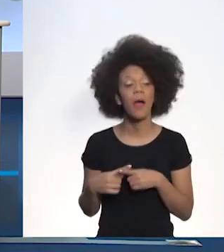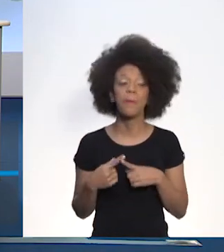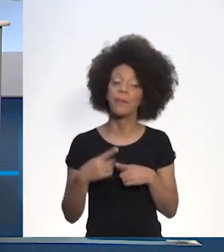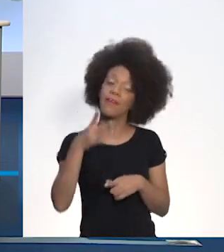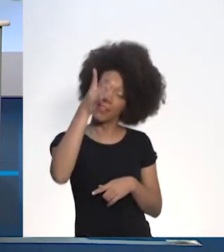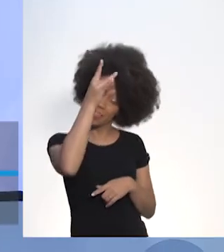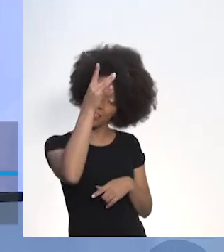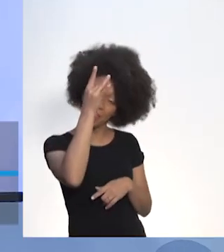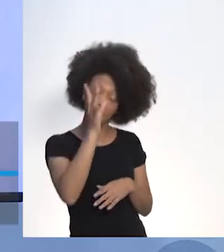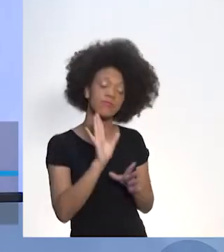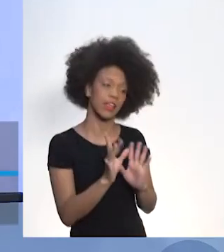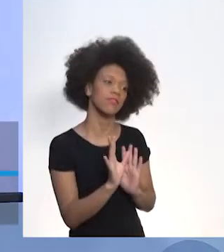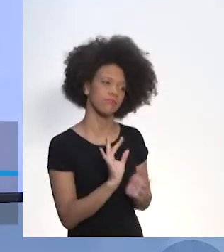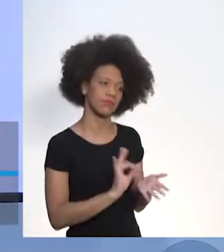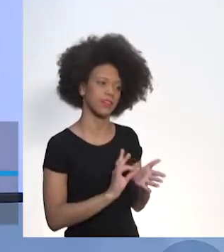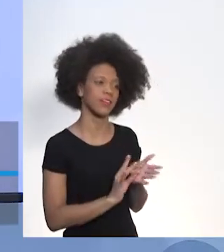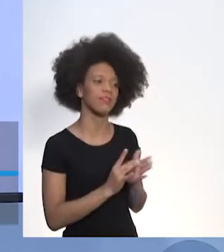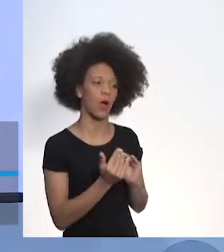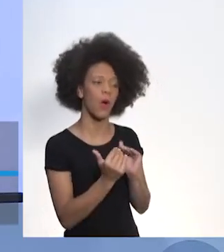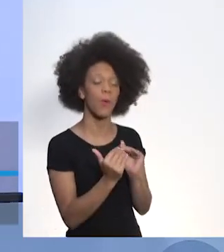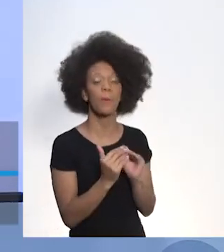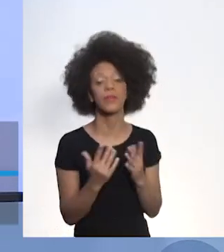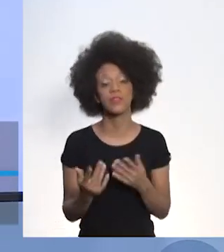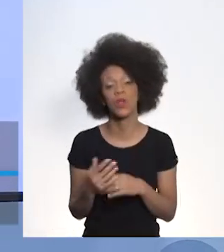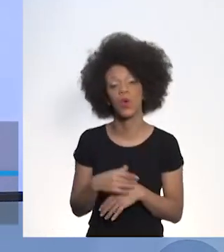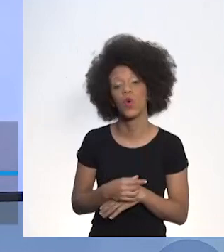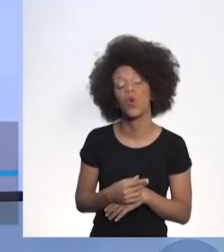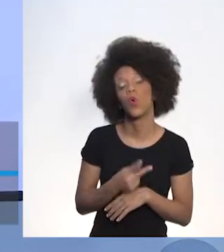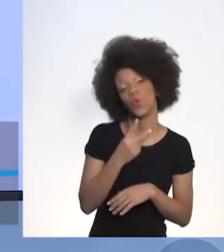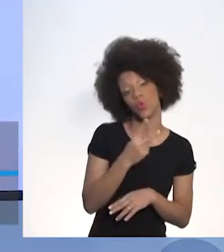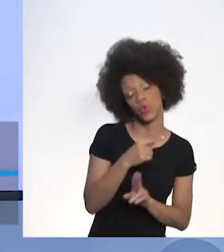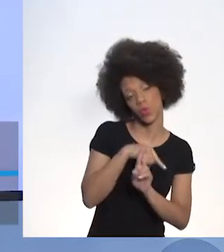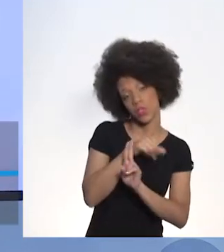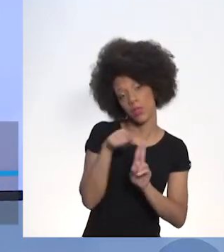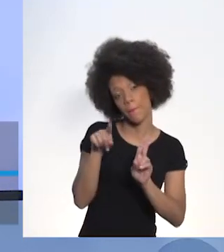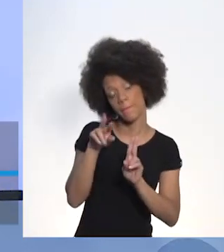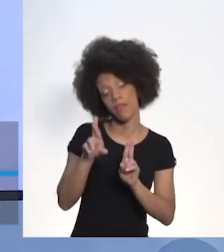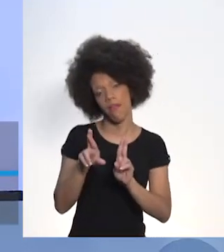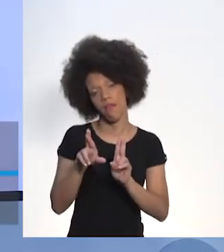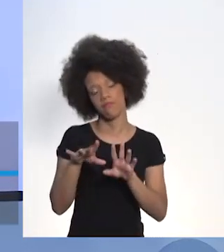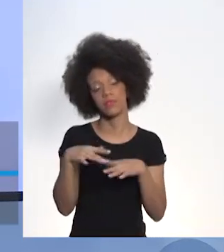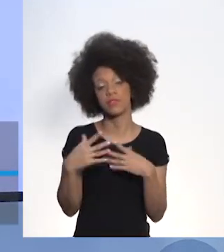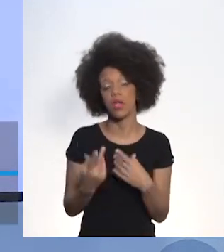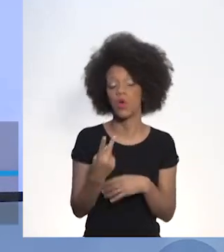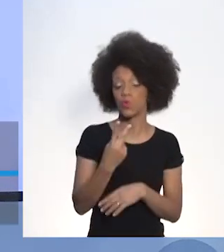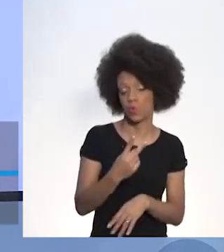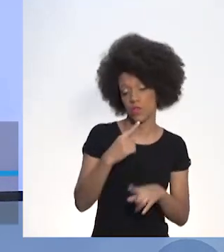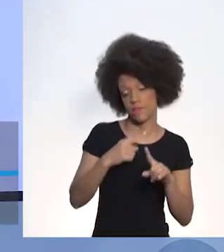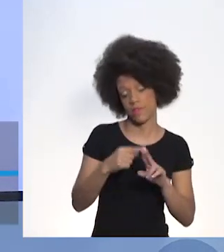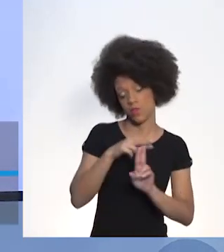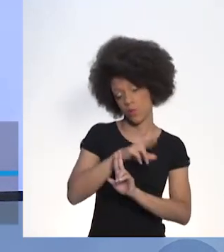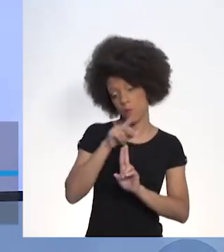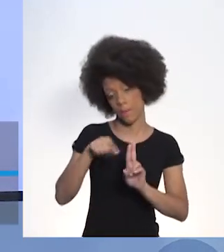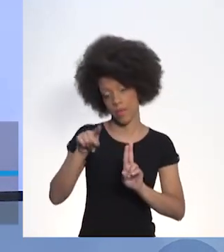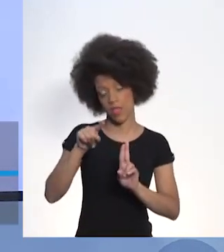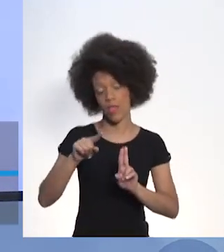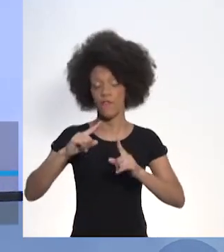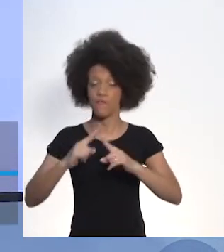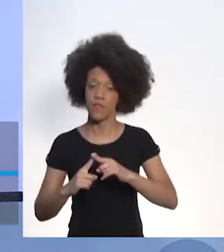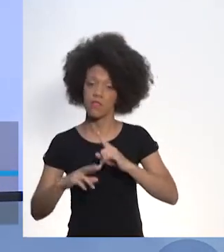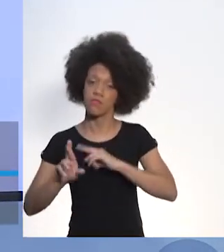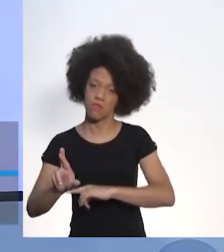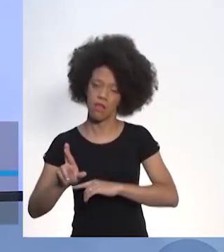interessante, ó, pensa Não, 2 isso é verdade. πr, né? Então você vai lembrar que é 2 vezes o valor de π vezes o valor do r, né? Ou seja, 2